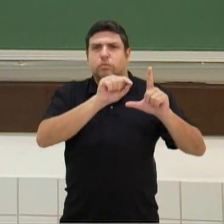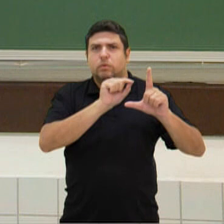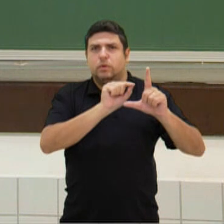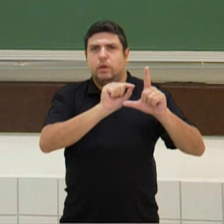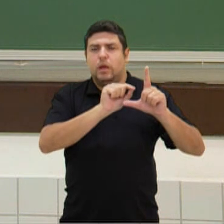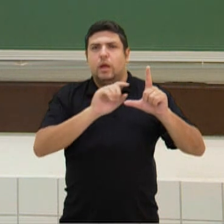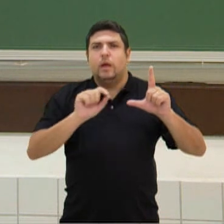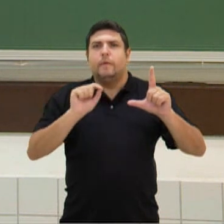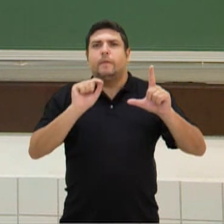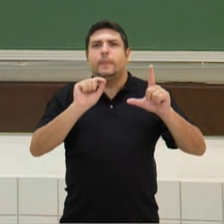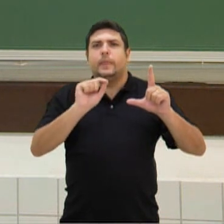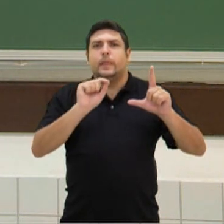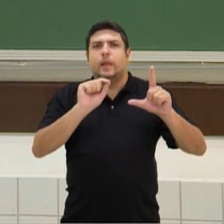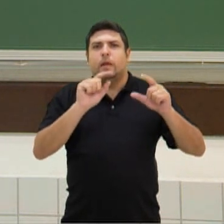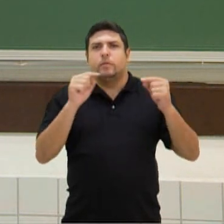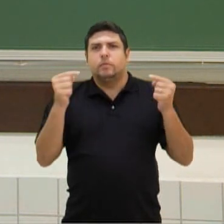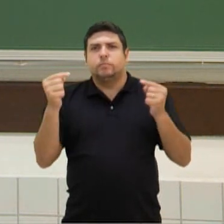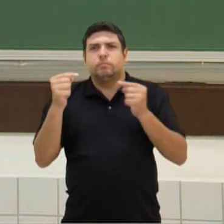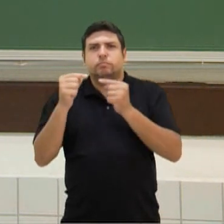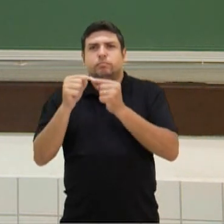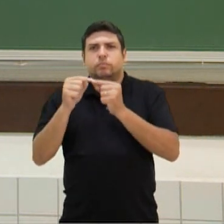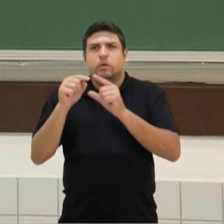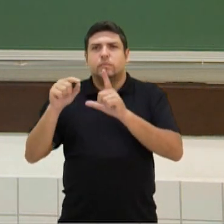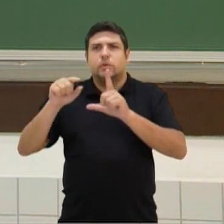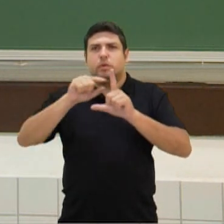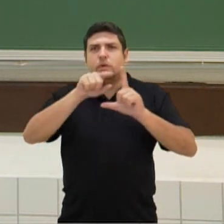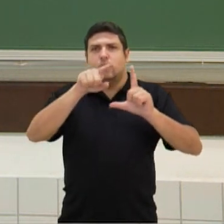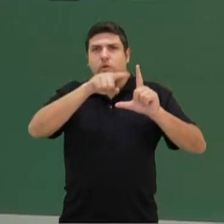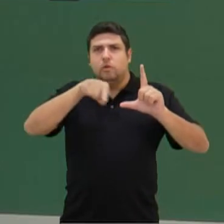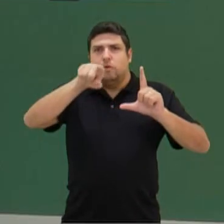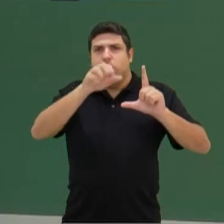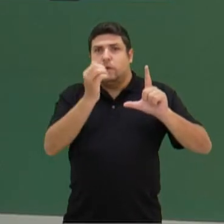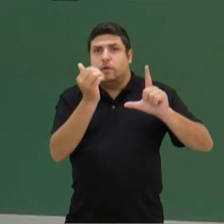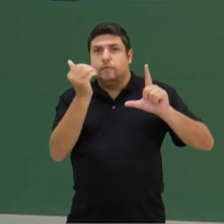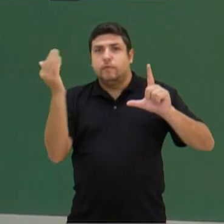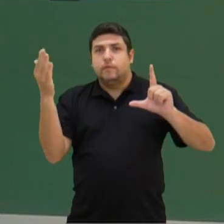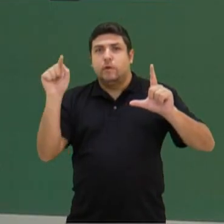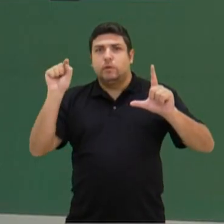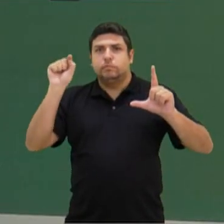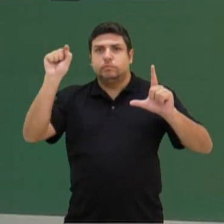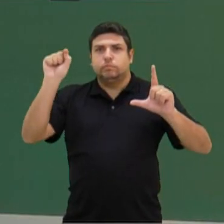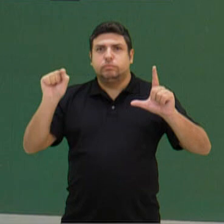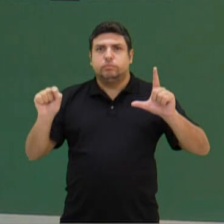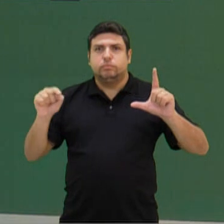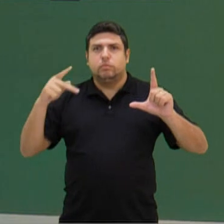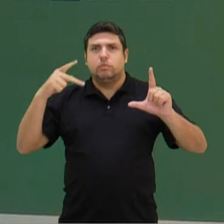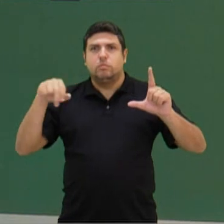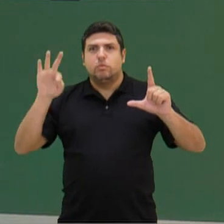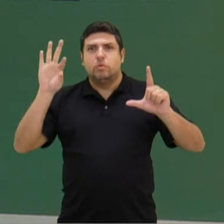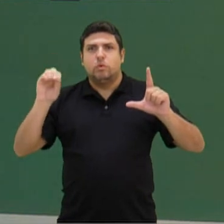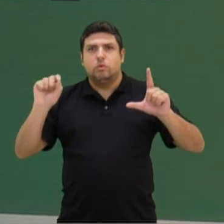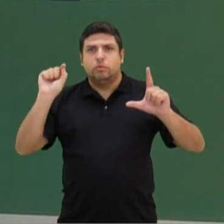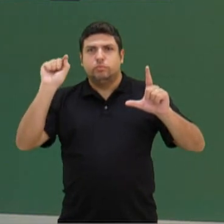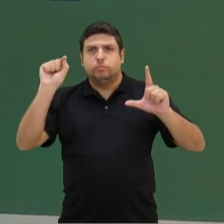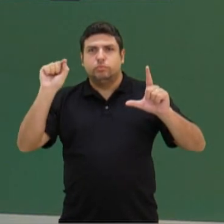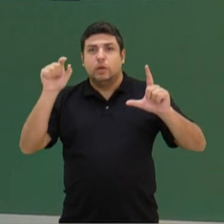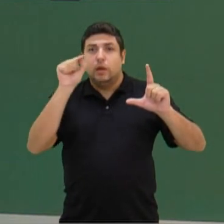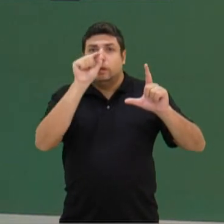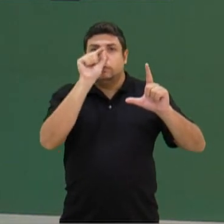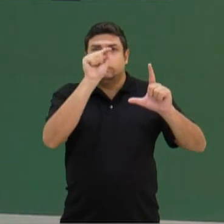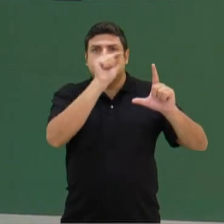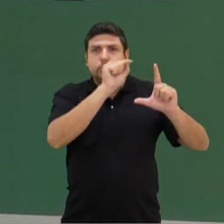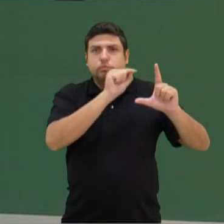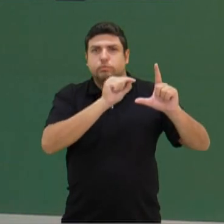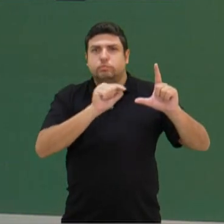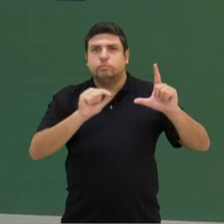que relacionam aos pontos externos à circunferência, por isso é que é uma linha tracejada, ou